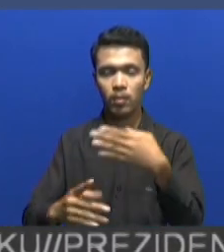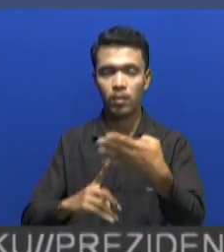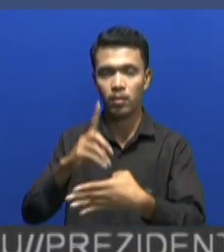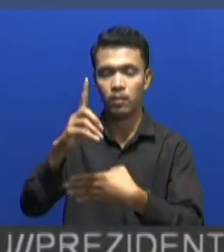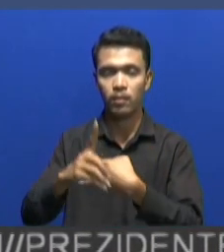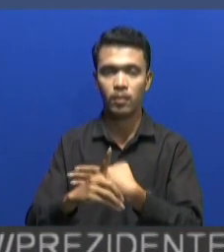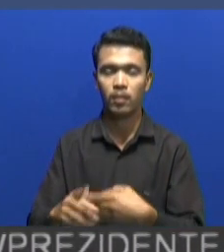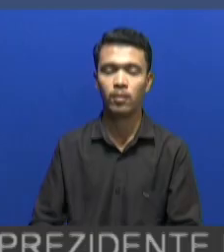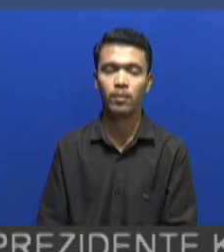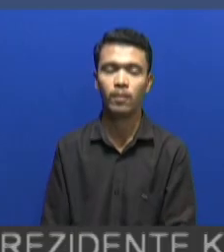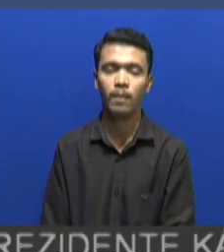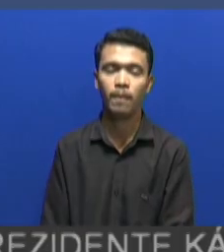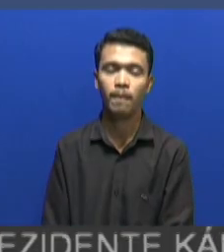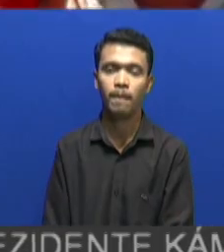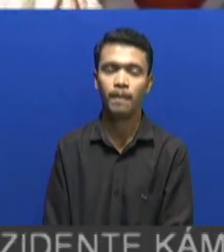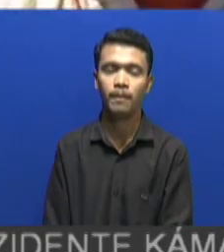desenvolvimento.